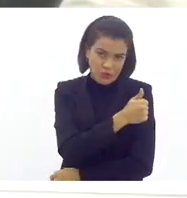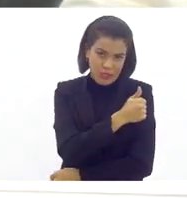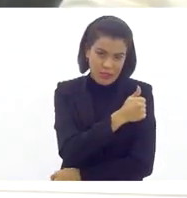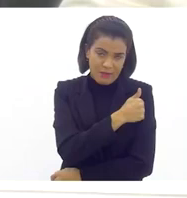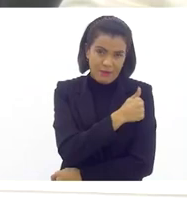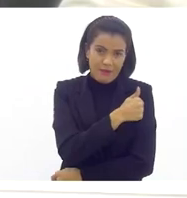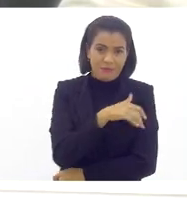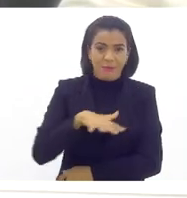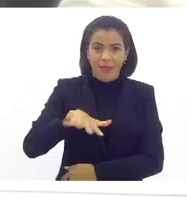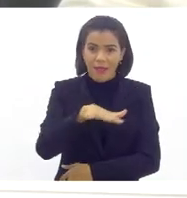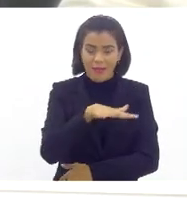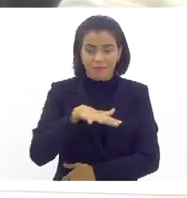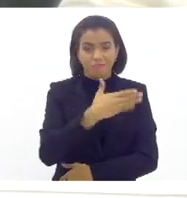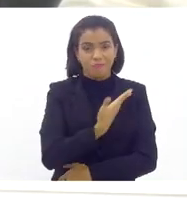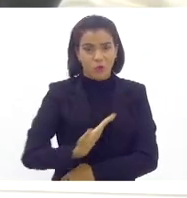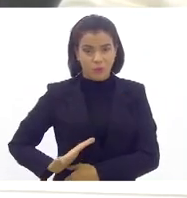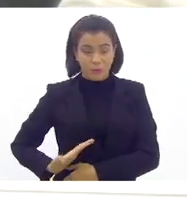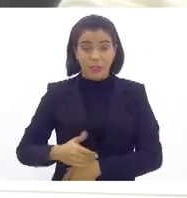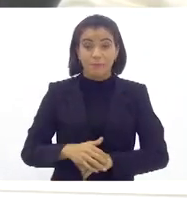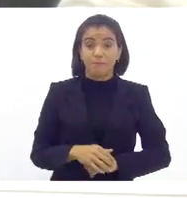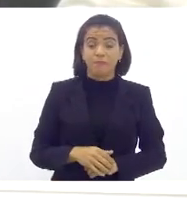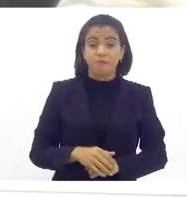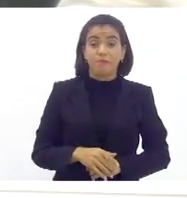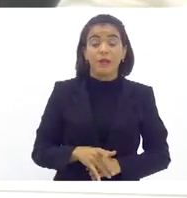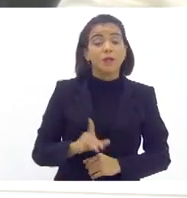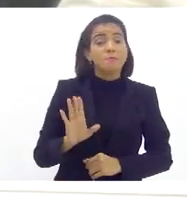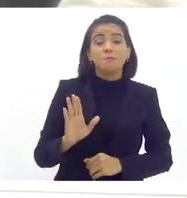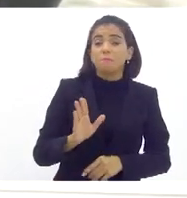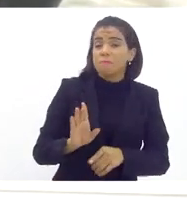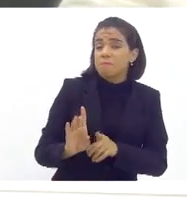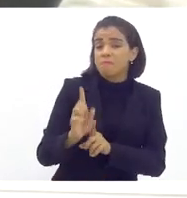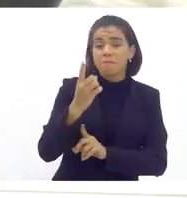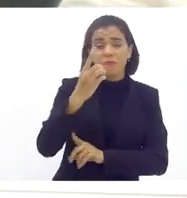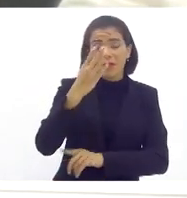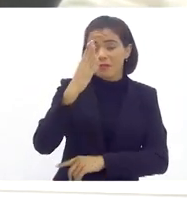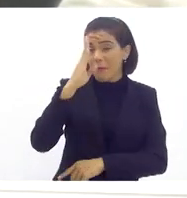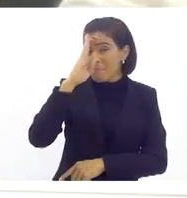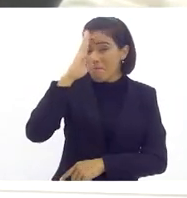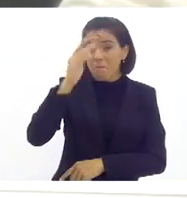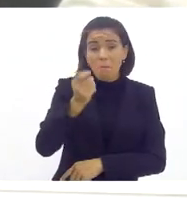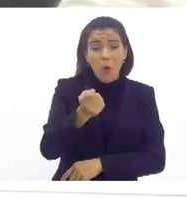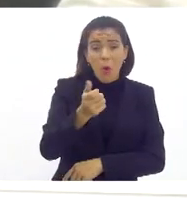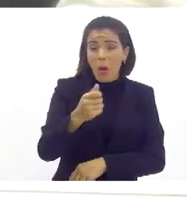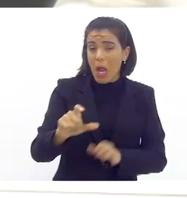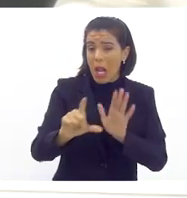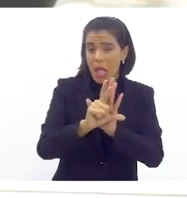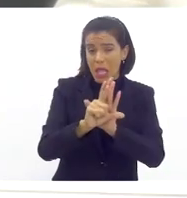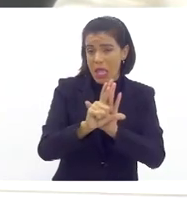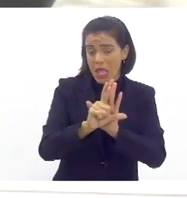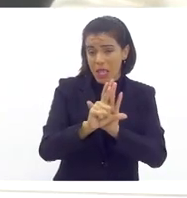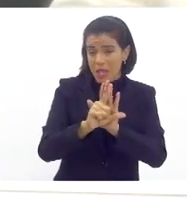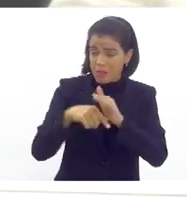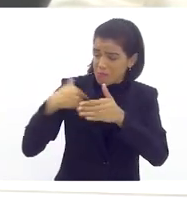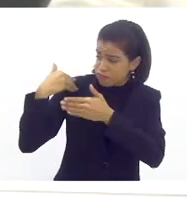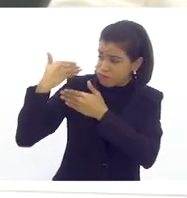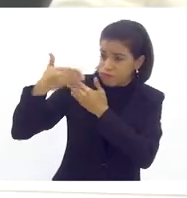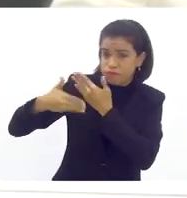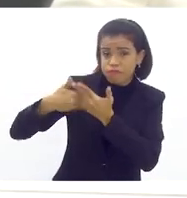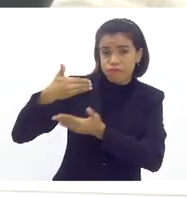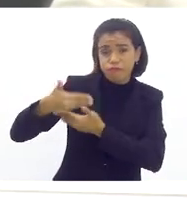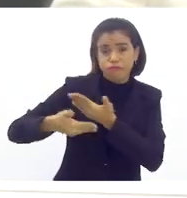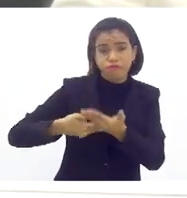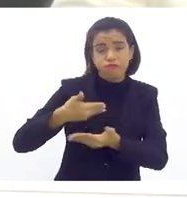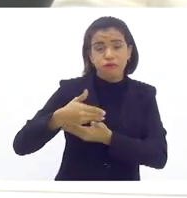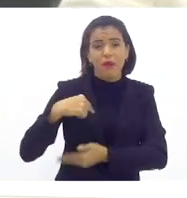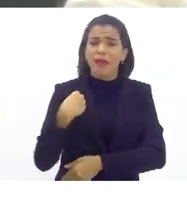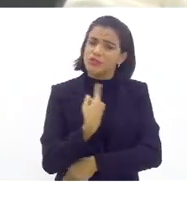do Estado do Rio de Janeiro. principalmente entendendo que essa é uma das poucas leis que a gente tem ao longo da história que a